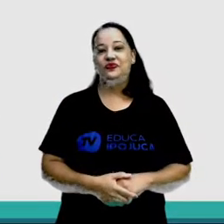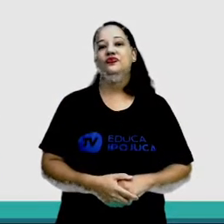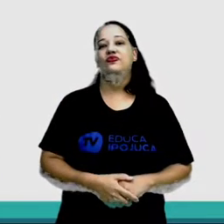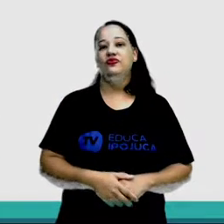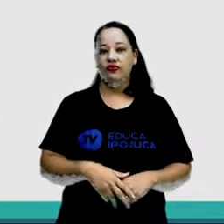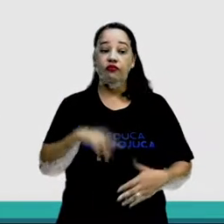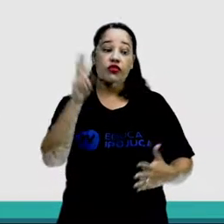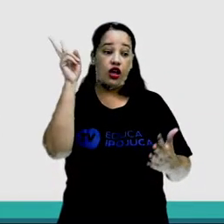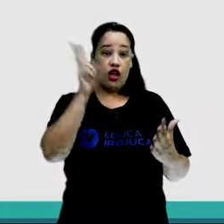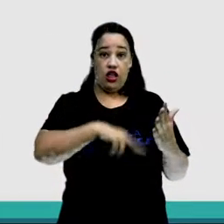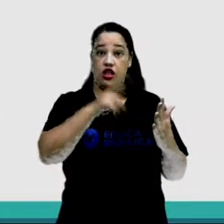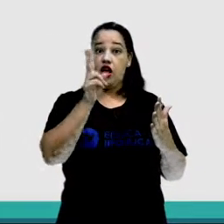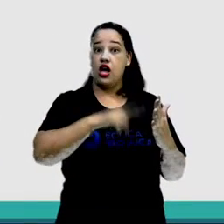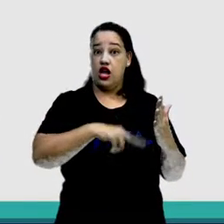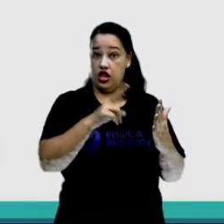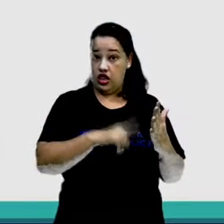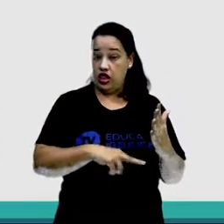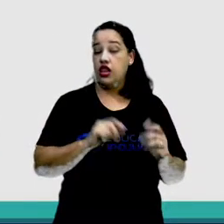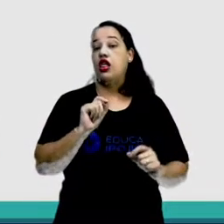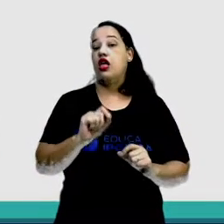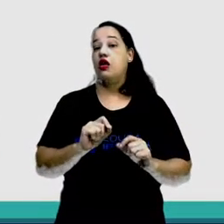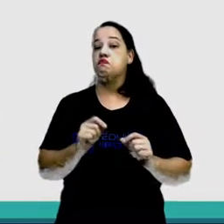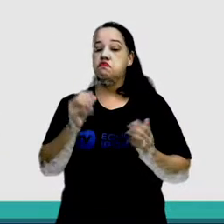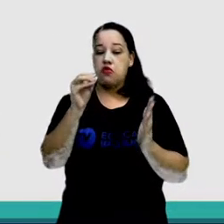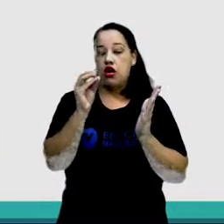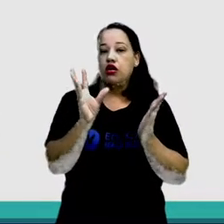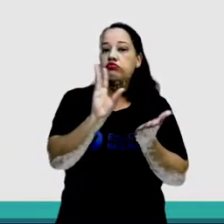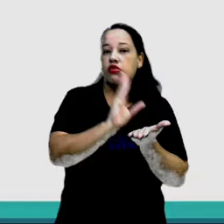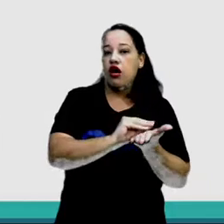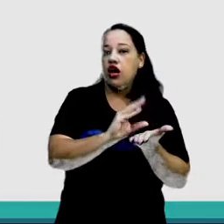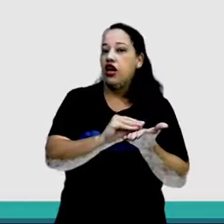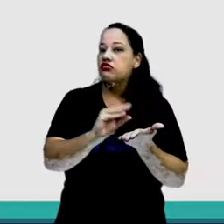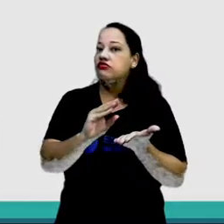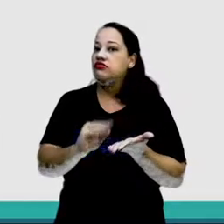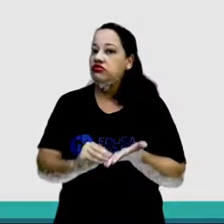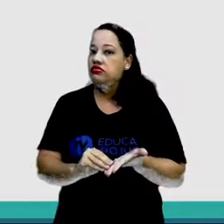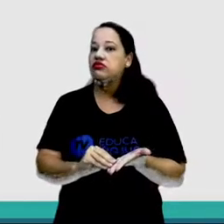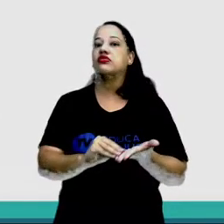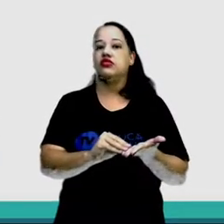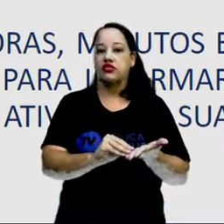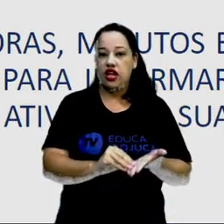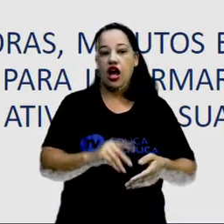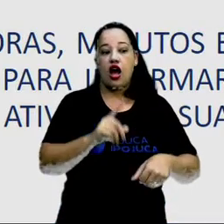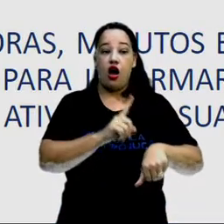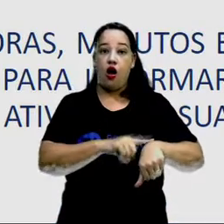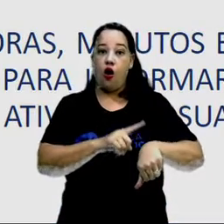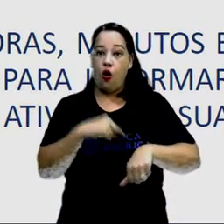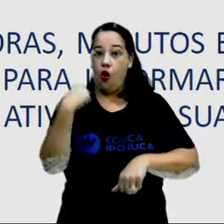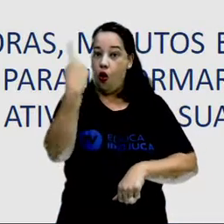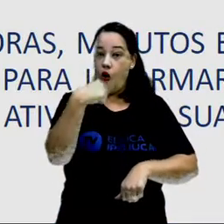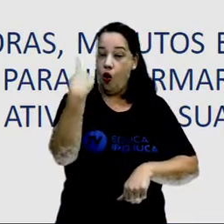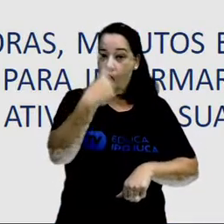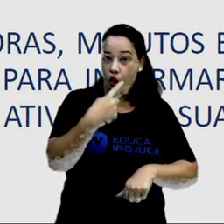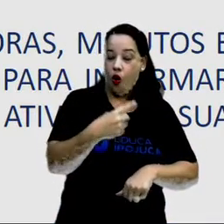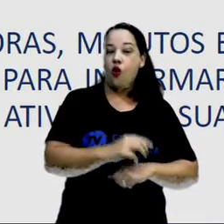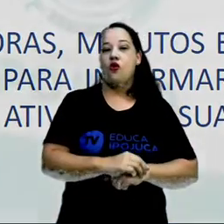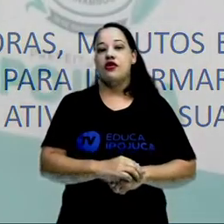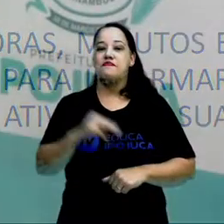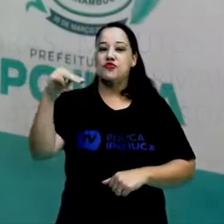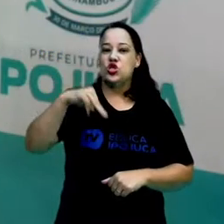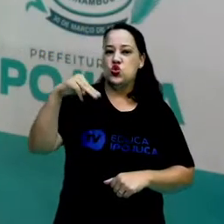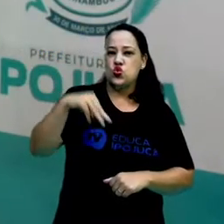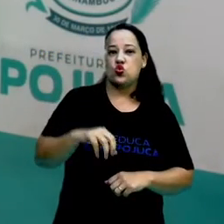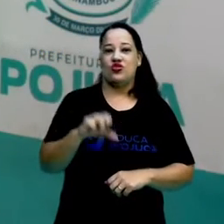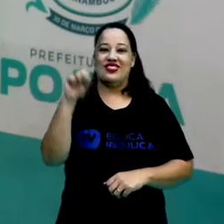Ler e registrar medidas e intervalos de tempo, horas, minutos e segundos. Como será a